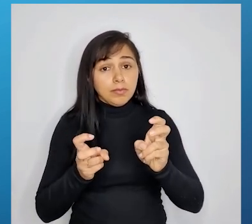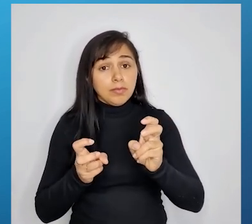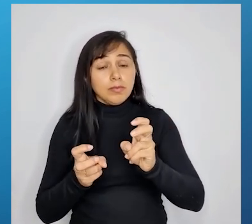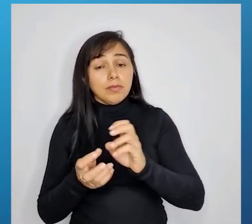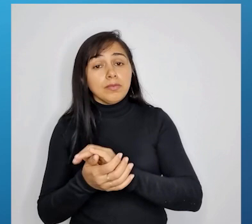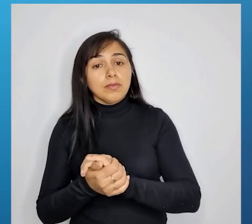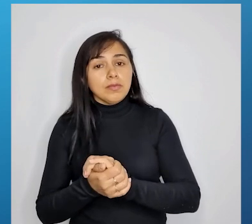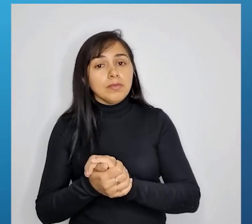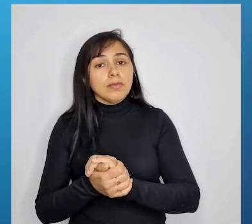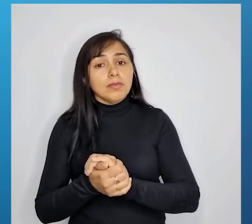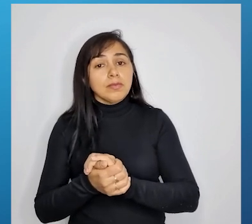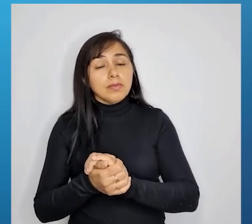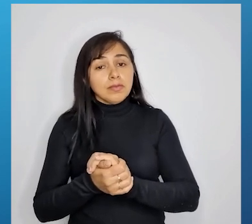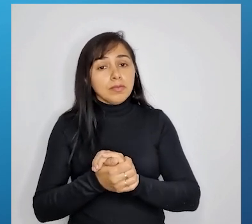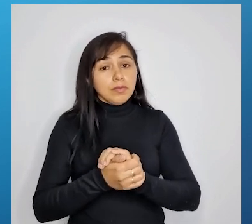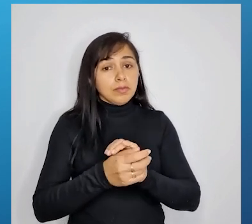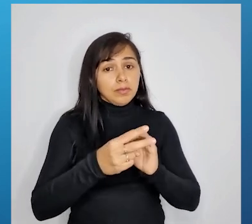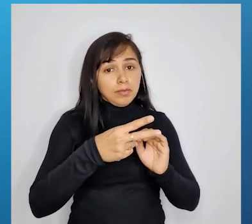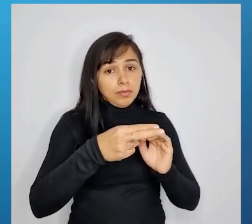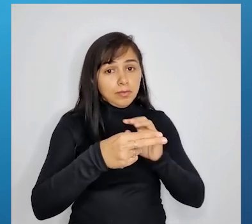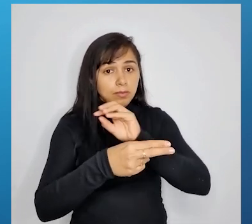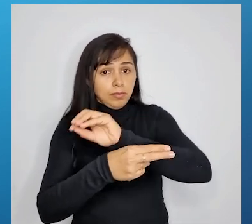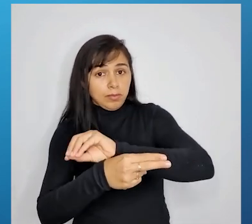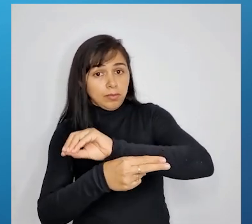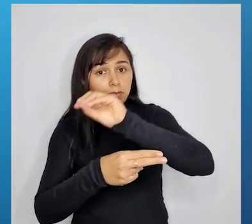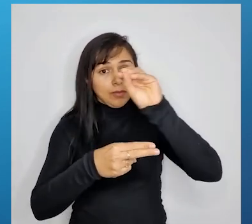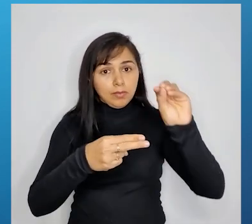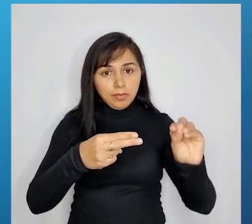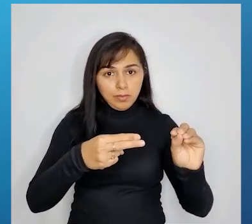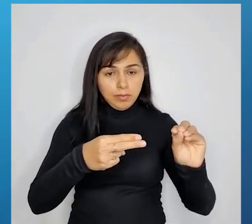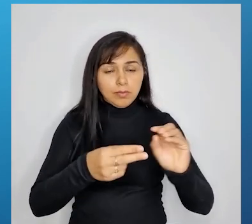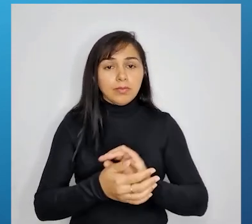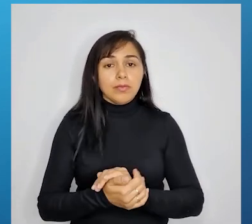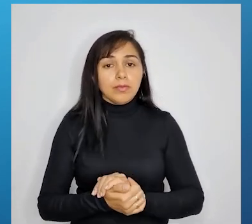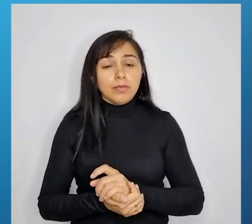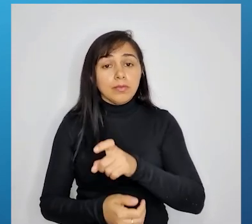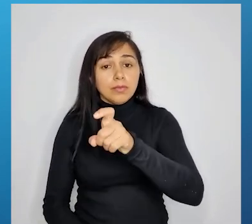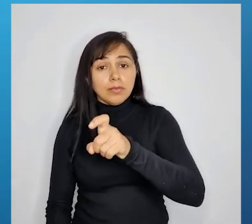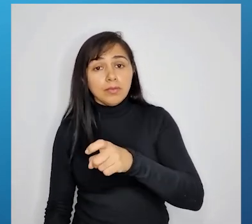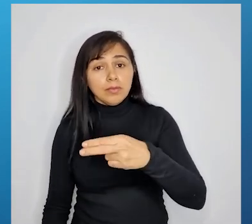segundo membro subtraindo. 360 menos